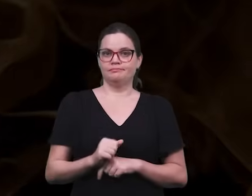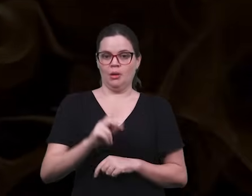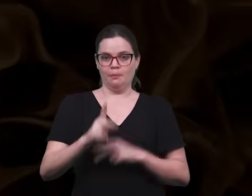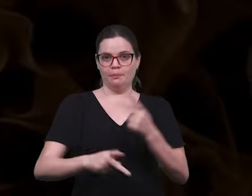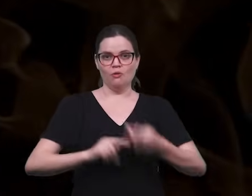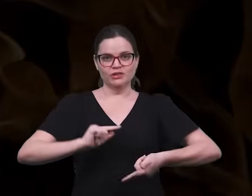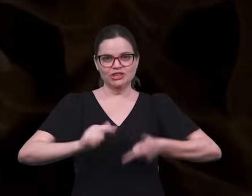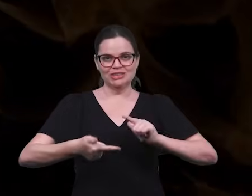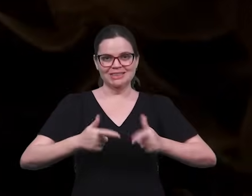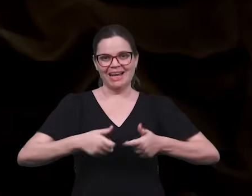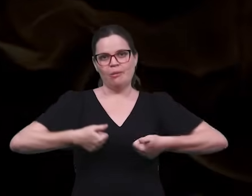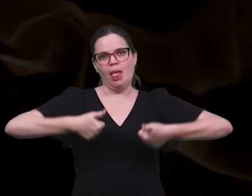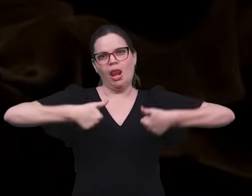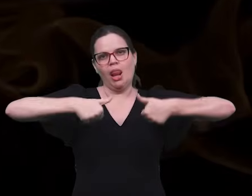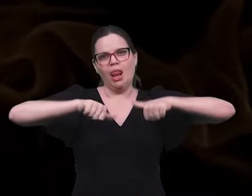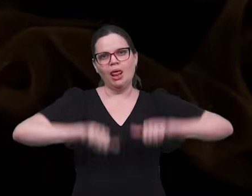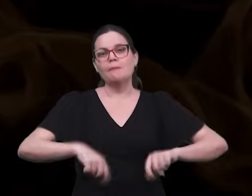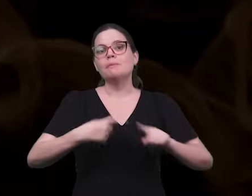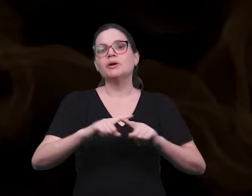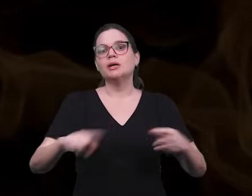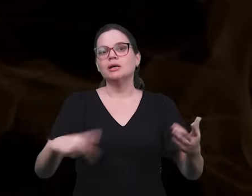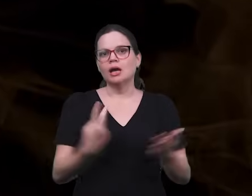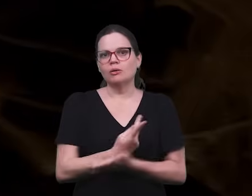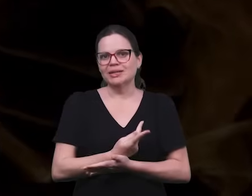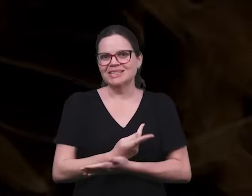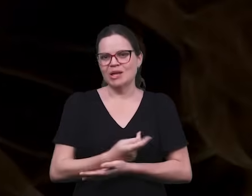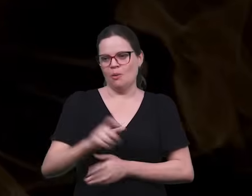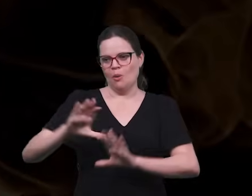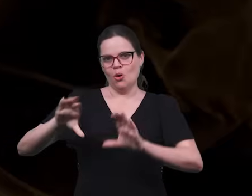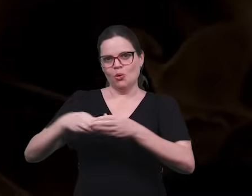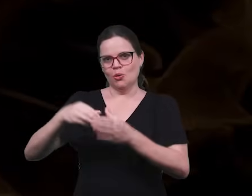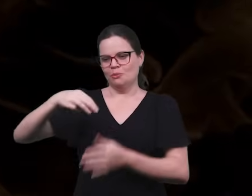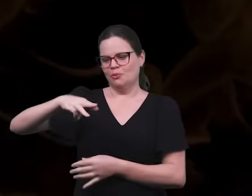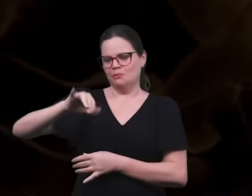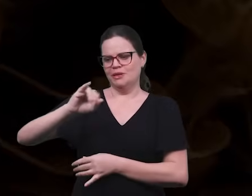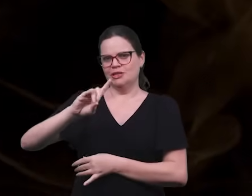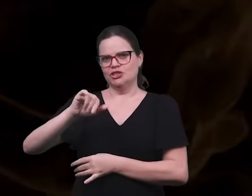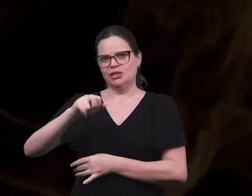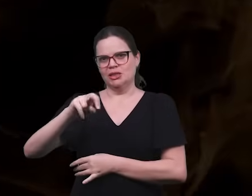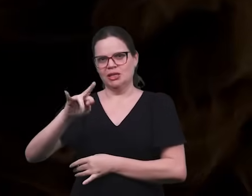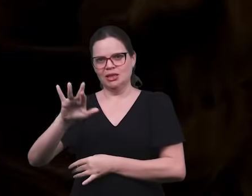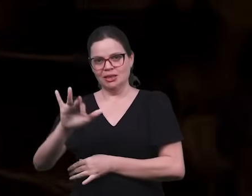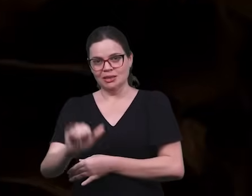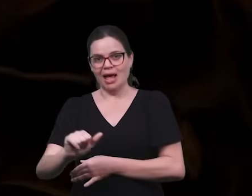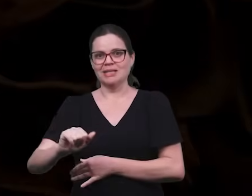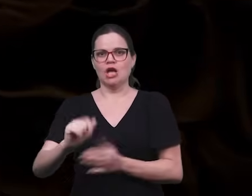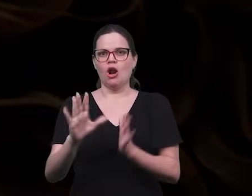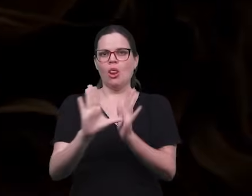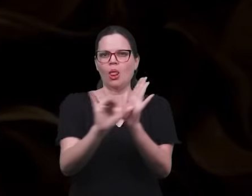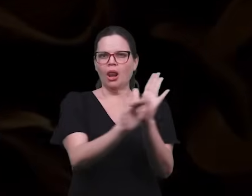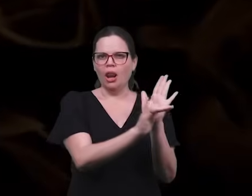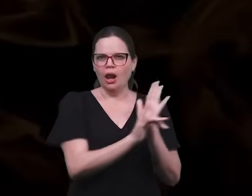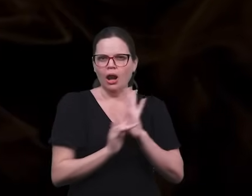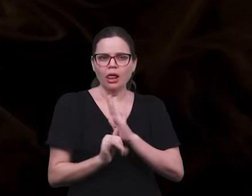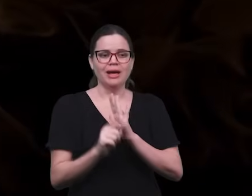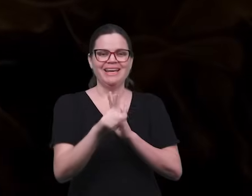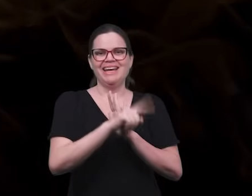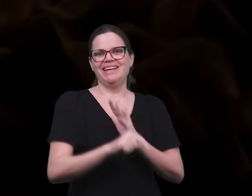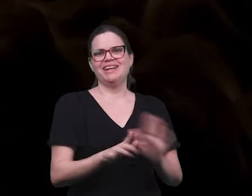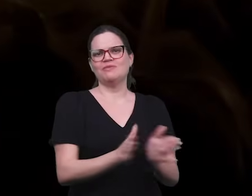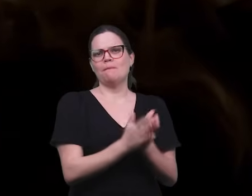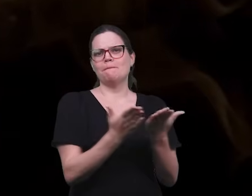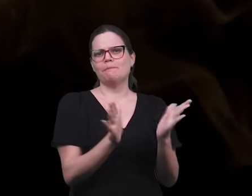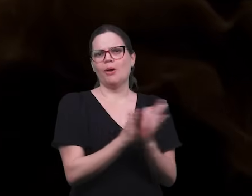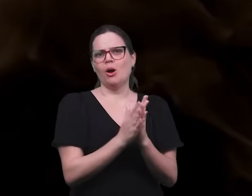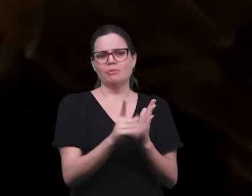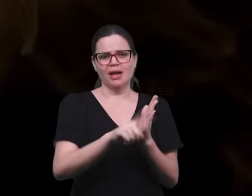pela presença dos midianitas. Então os filhos de Israel clamaram ao Senhor. No verso 12 diz assim: então o